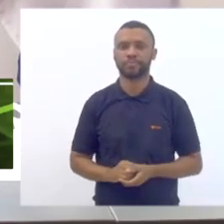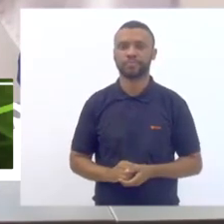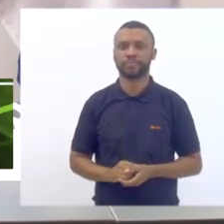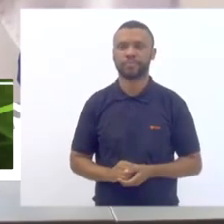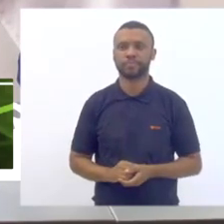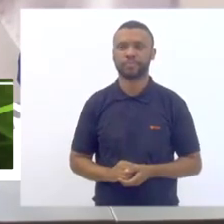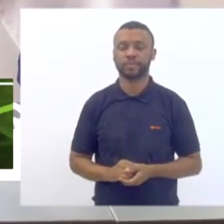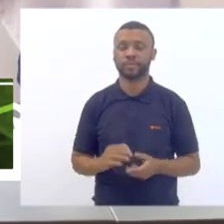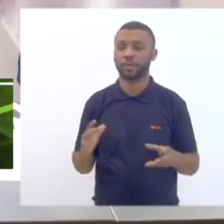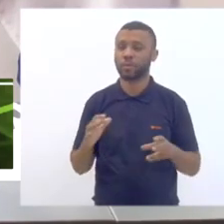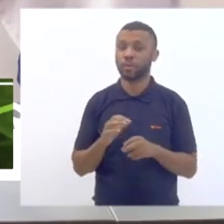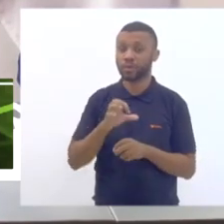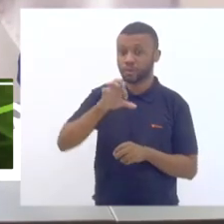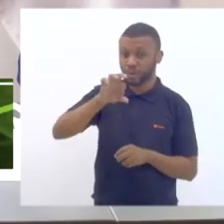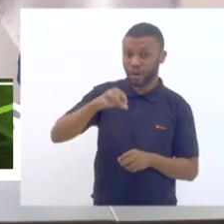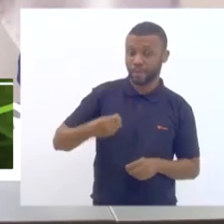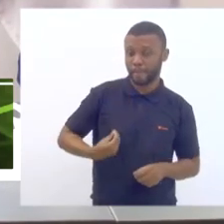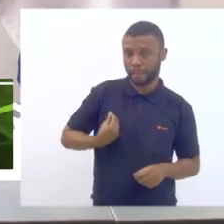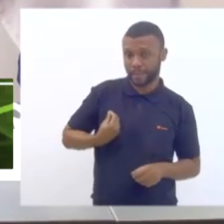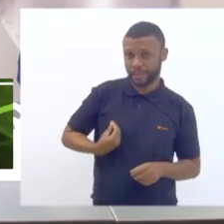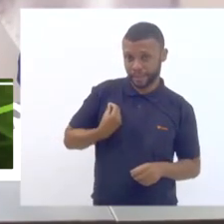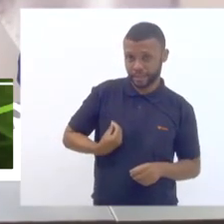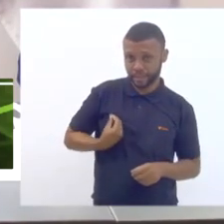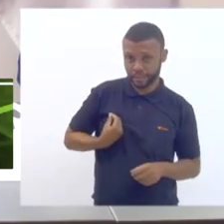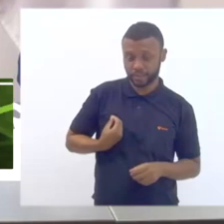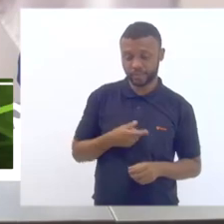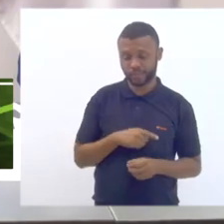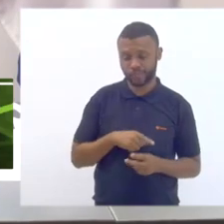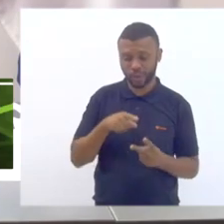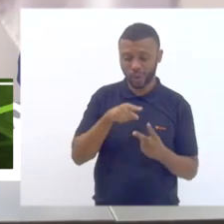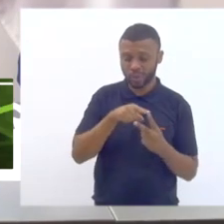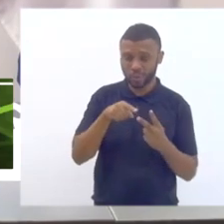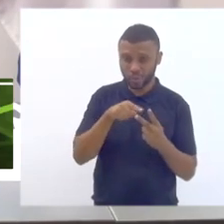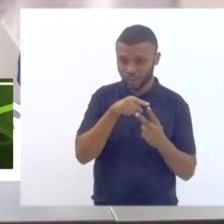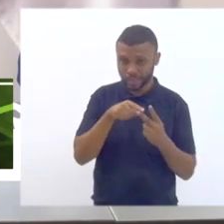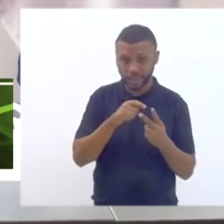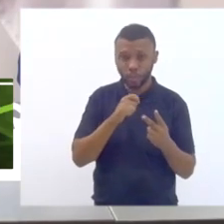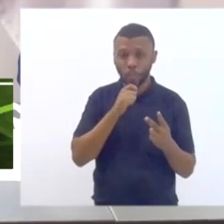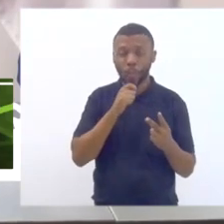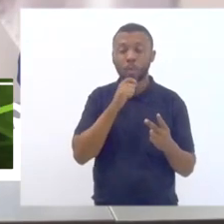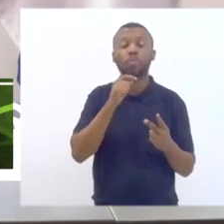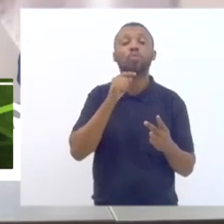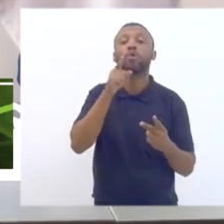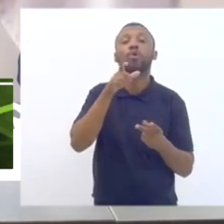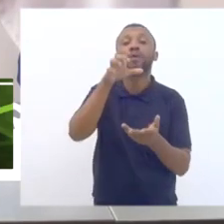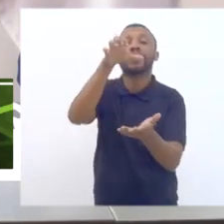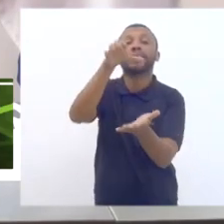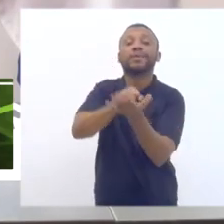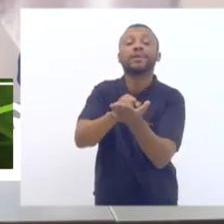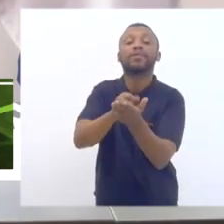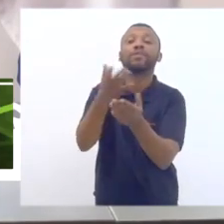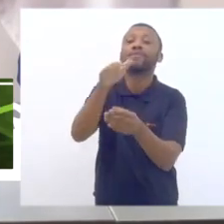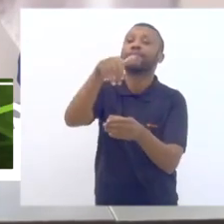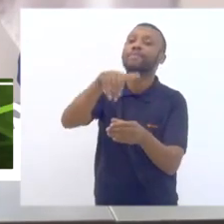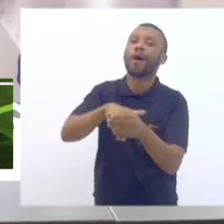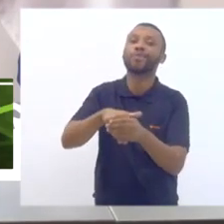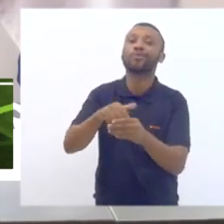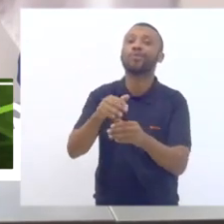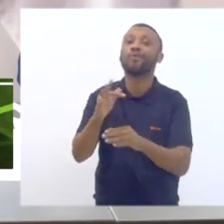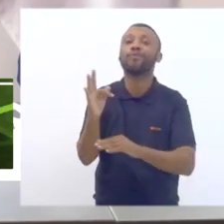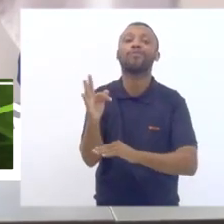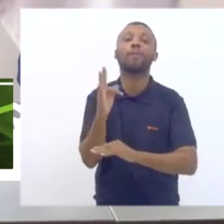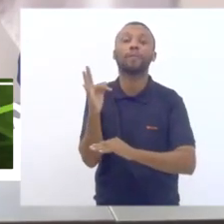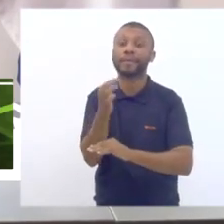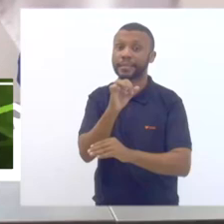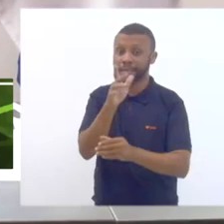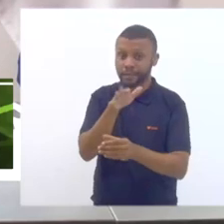De 9 presentes. E os 2 que não estão consignados o voto formalmente, se